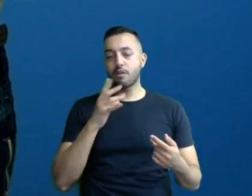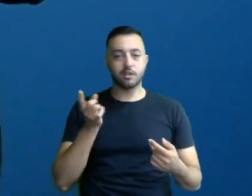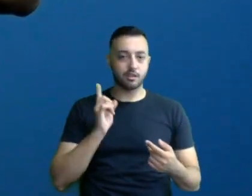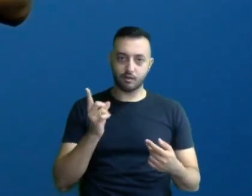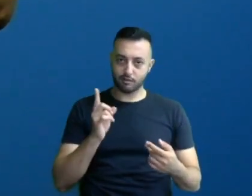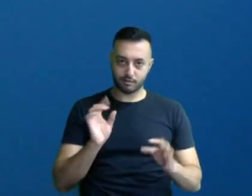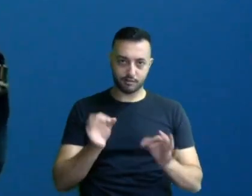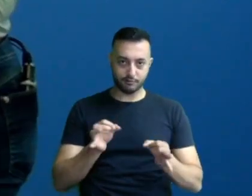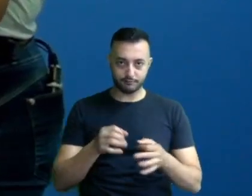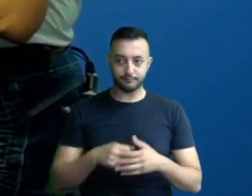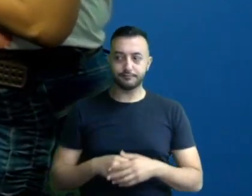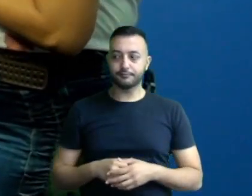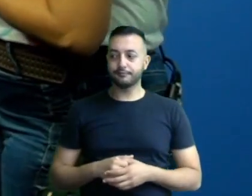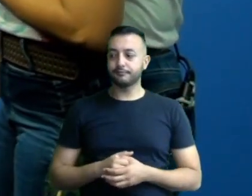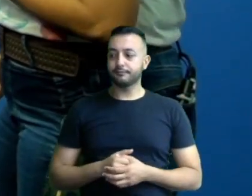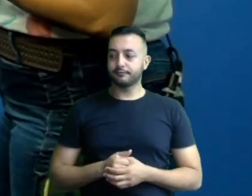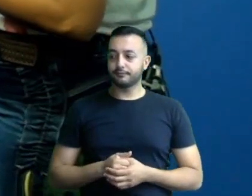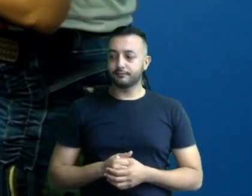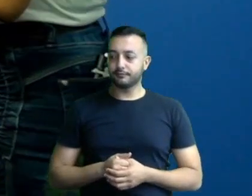conhece, tá certo?